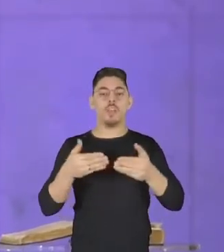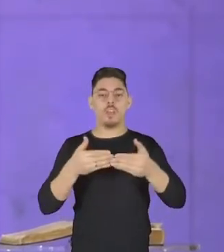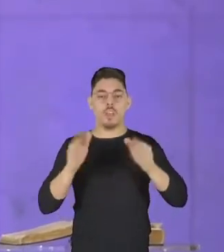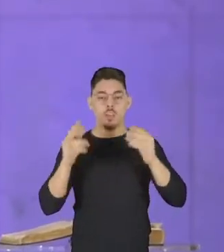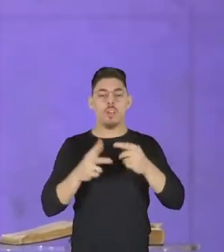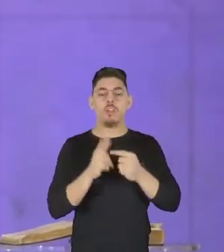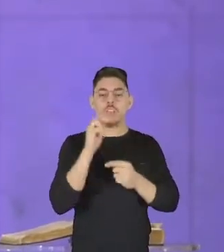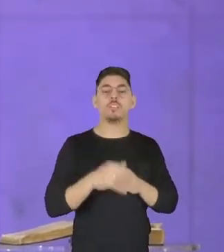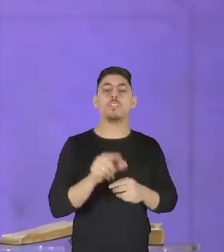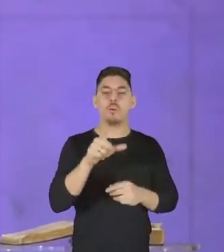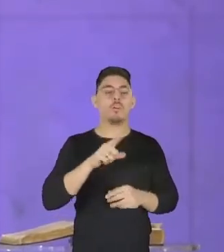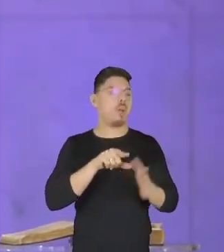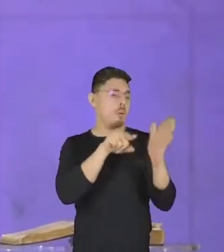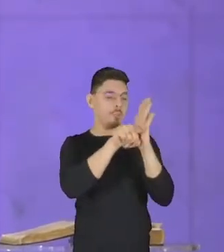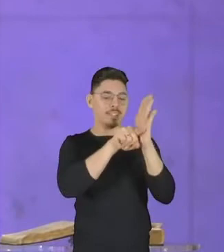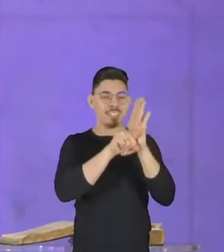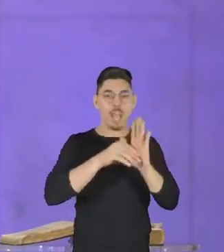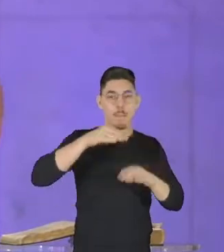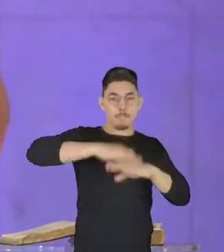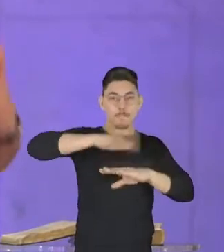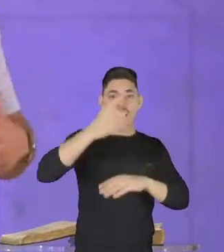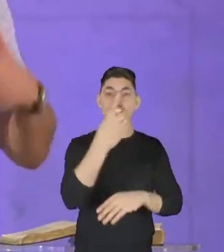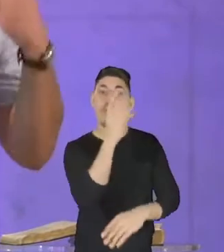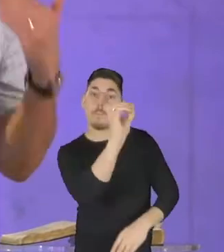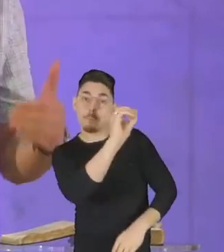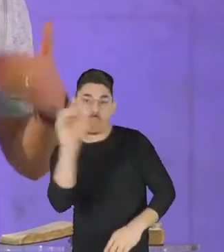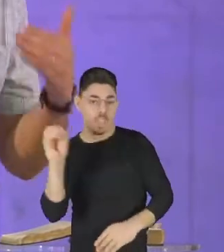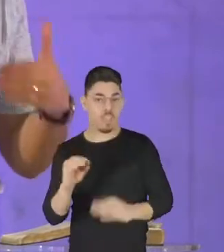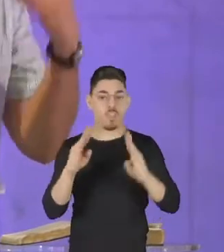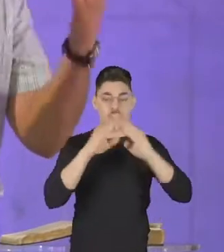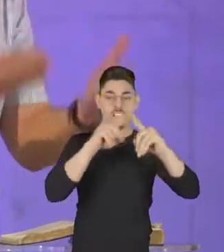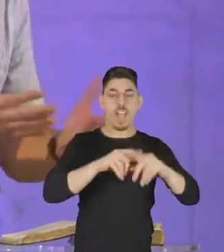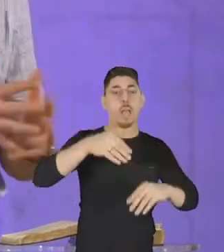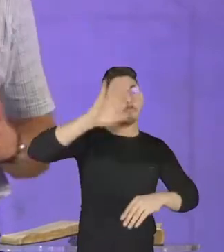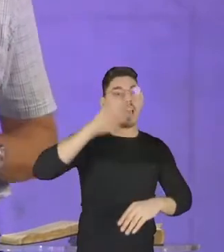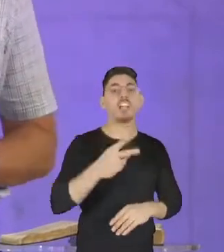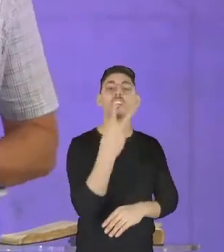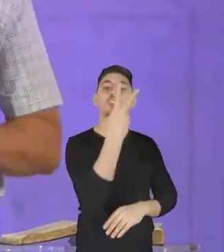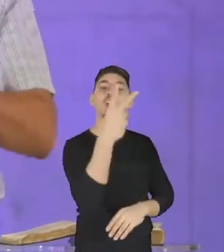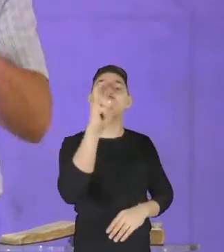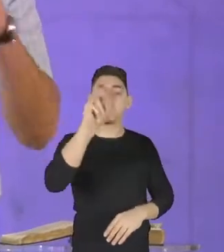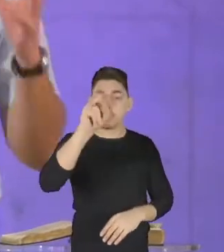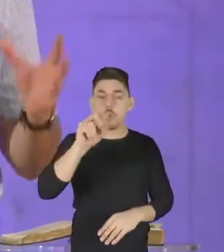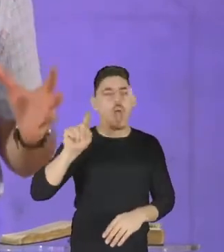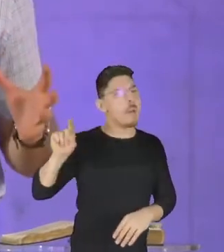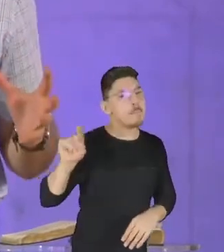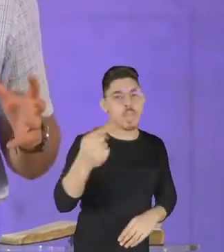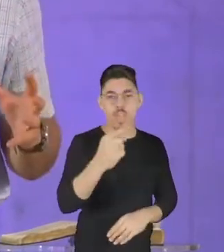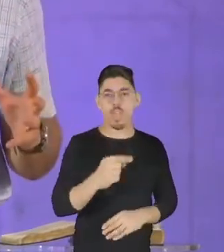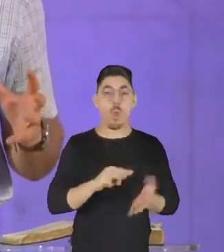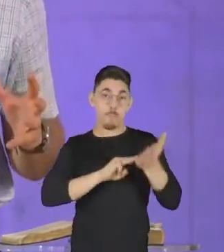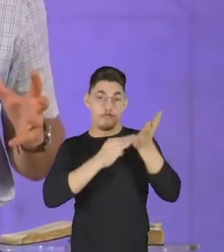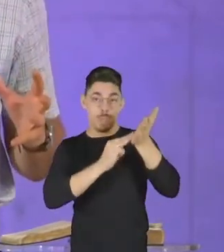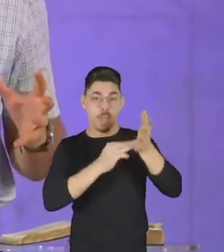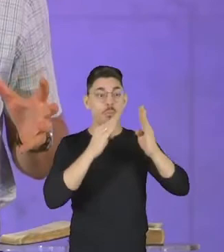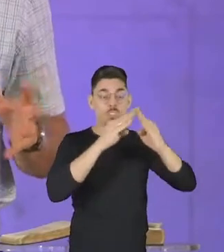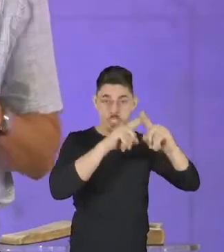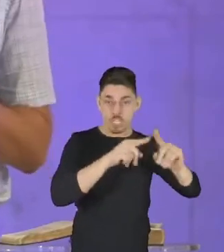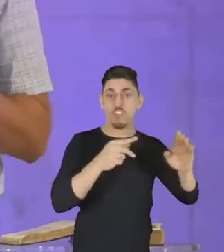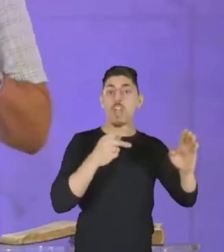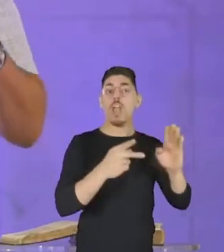1000 igrejas nos Estados Unidos. Foram mais de 250 mil membros de igreja que responderam a estas